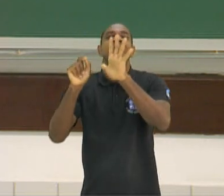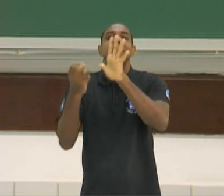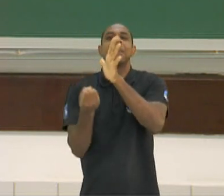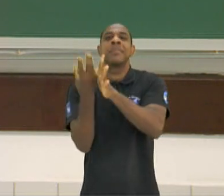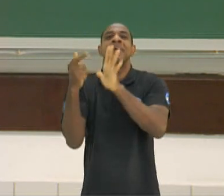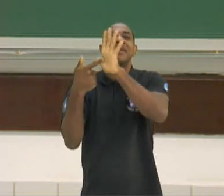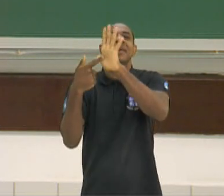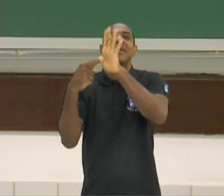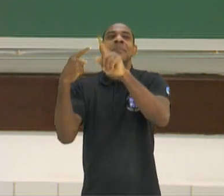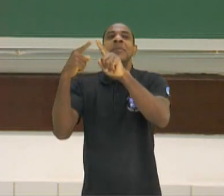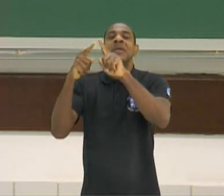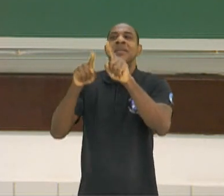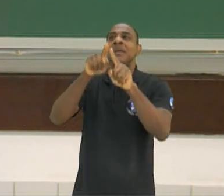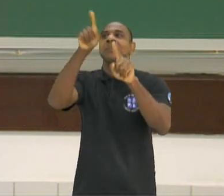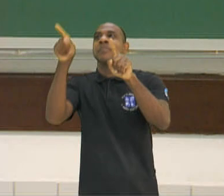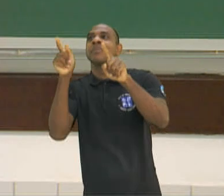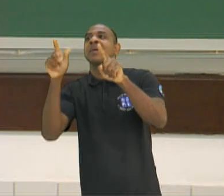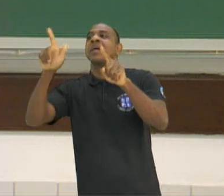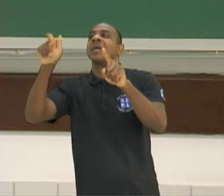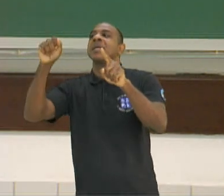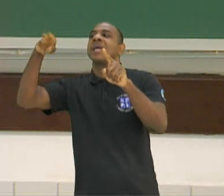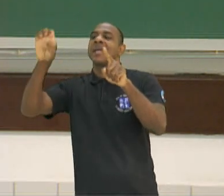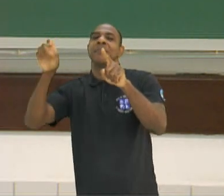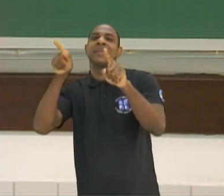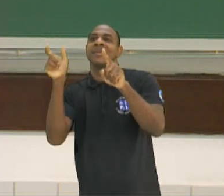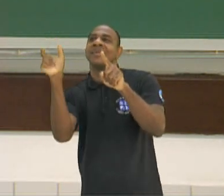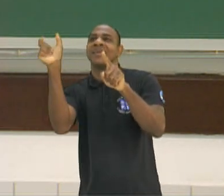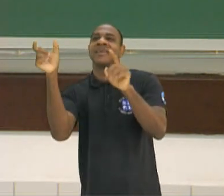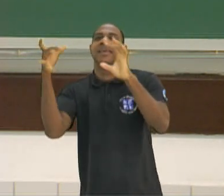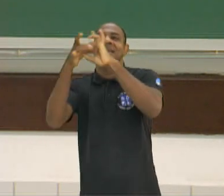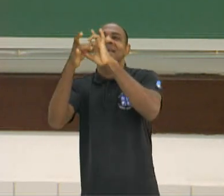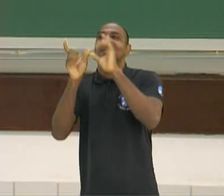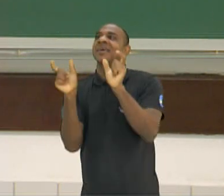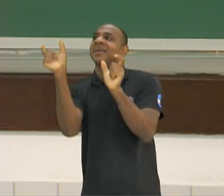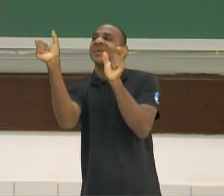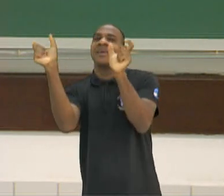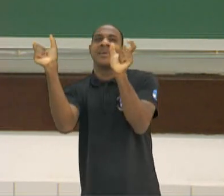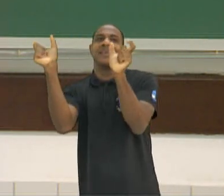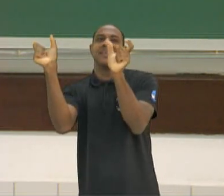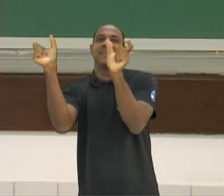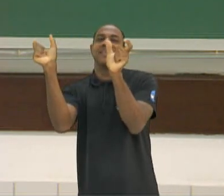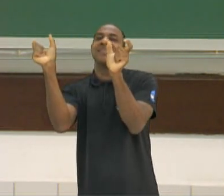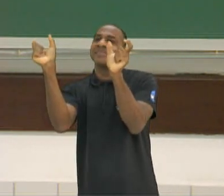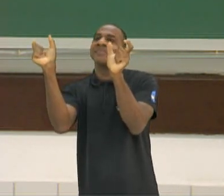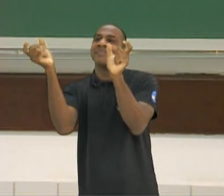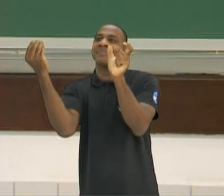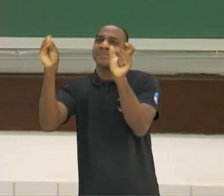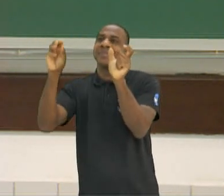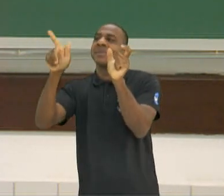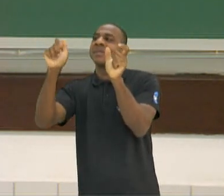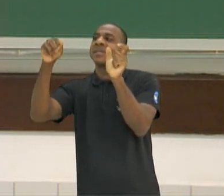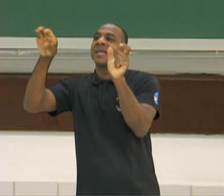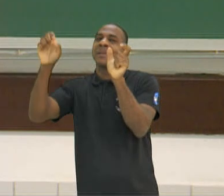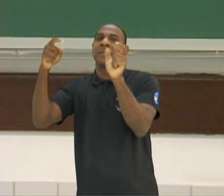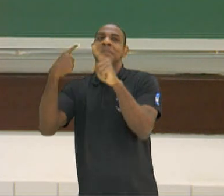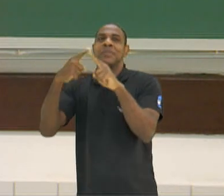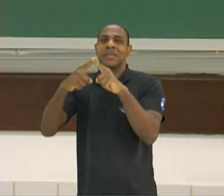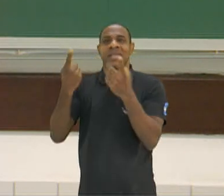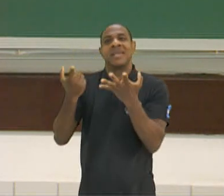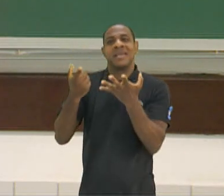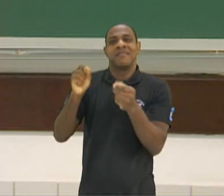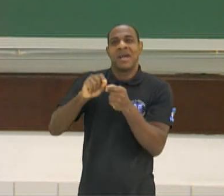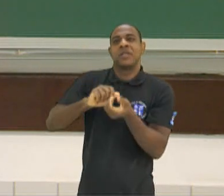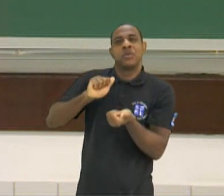alusão a games, né? Que os jovens preferem jogos que imitam os esportes